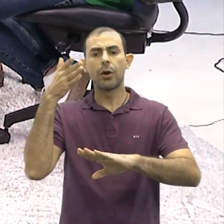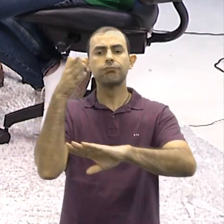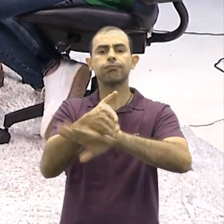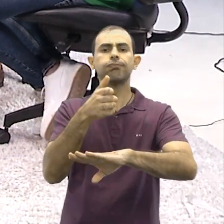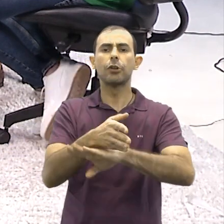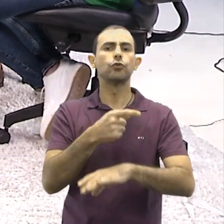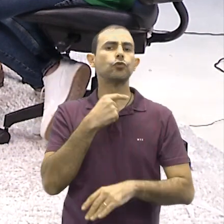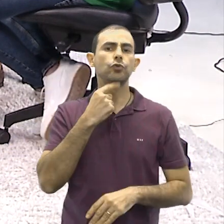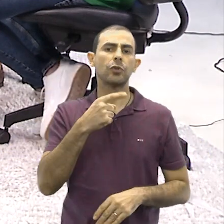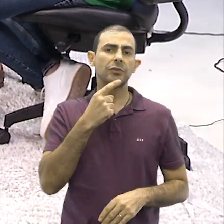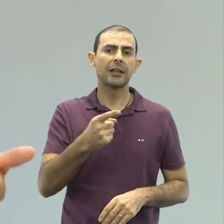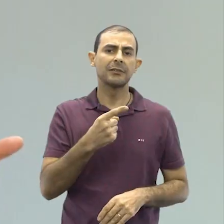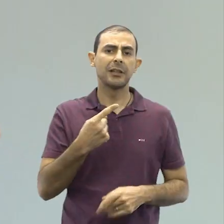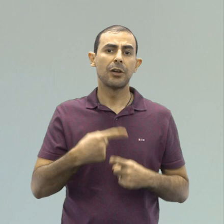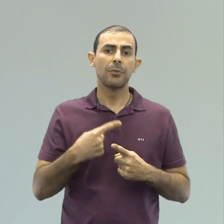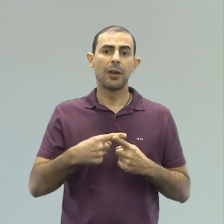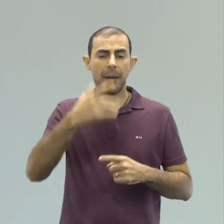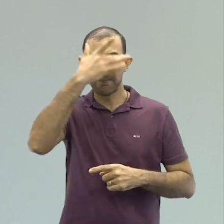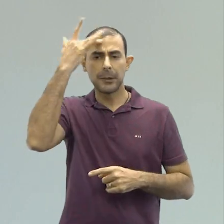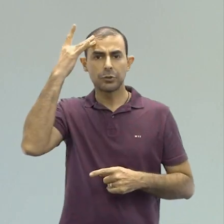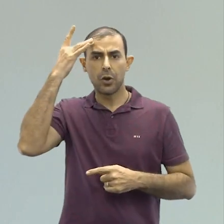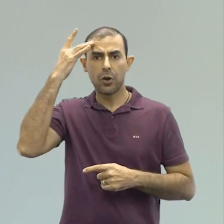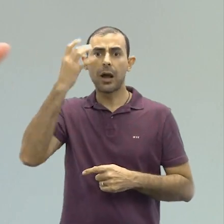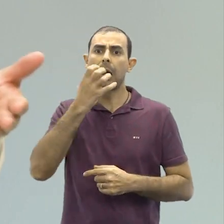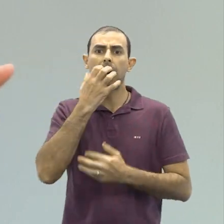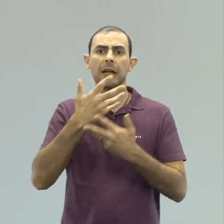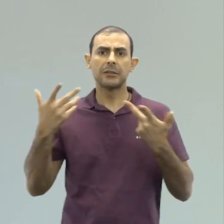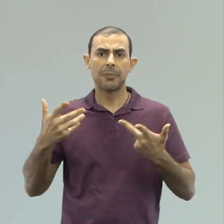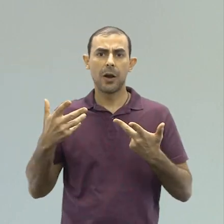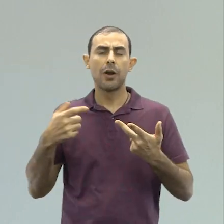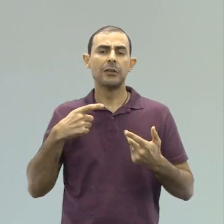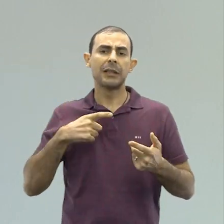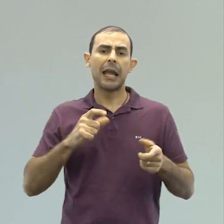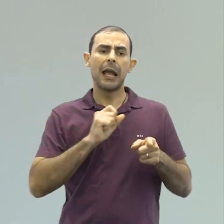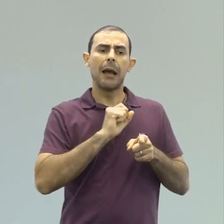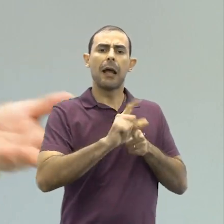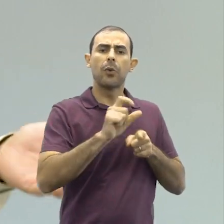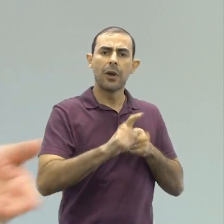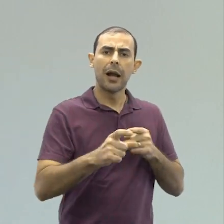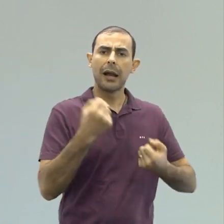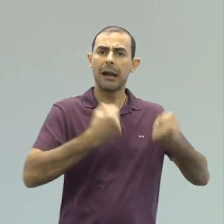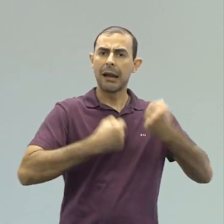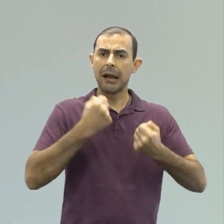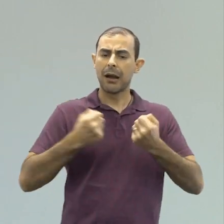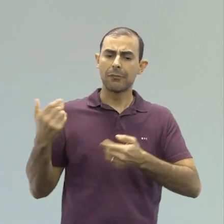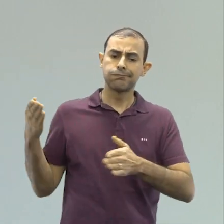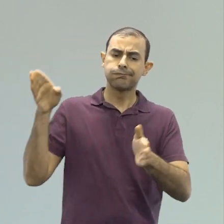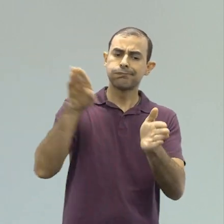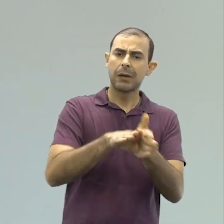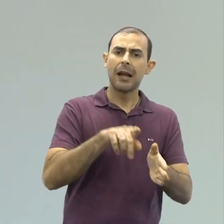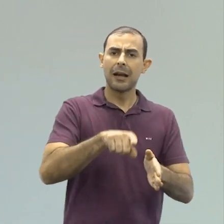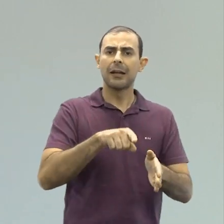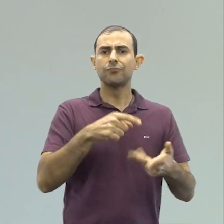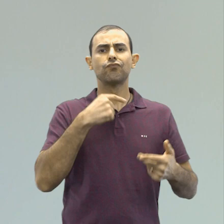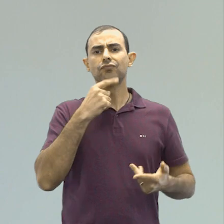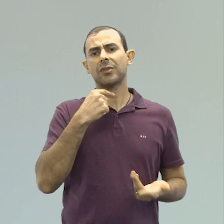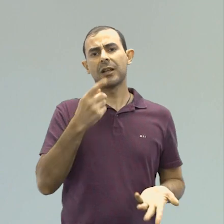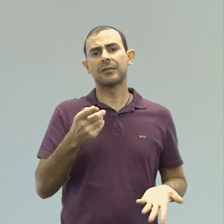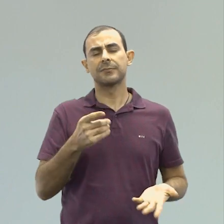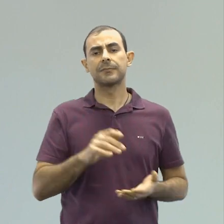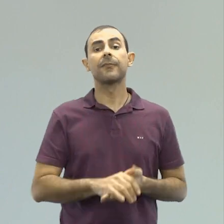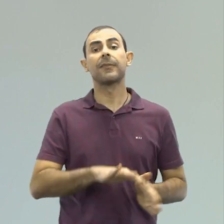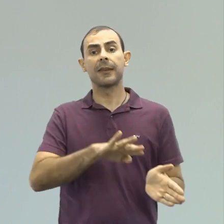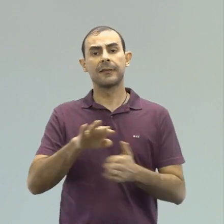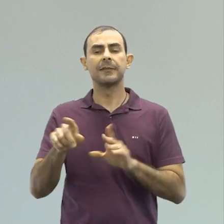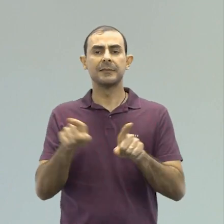porque a pessoa que precisa levar o animal, ela não tem condição de alugar um Uber para levar o animal até o centro da cidade para acolhimento. Outros